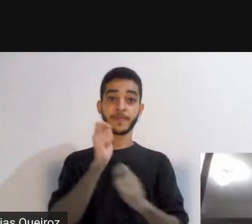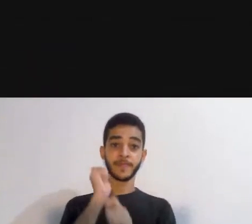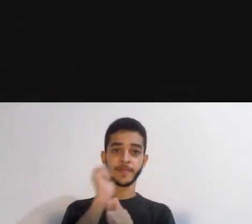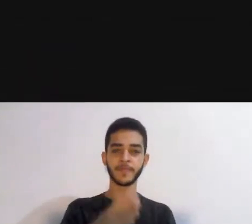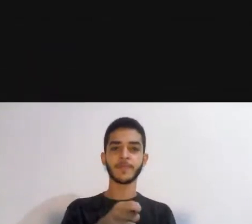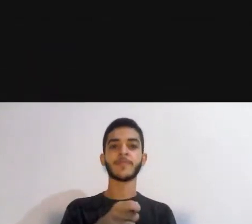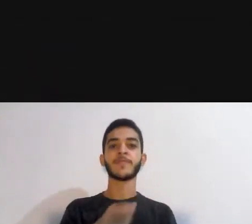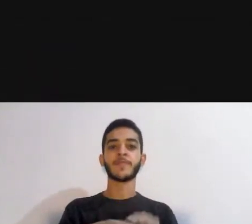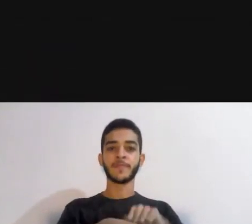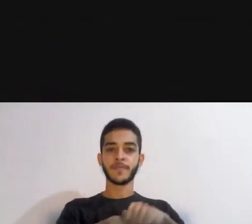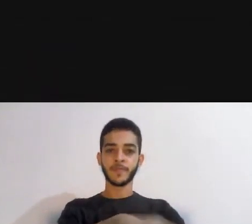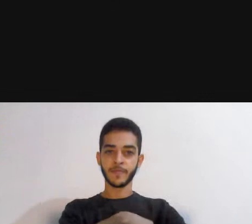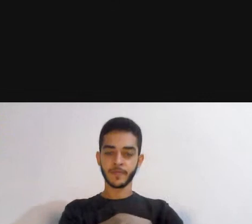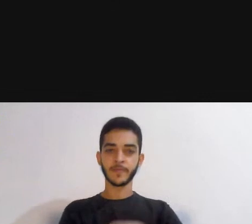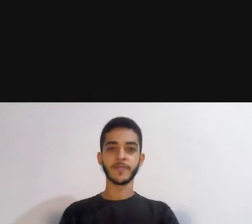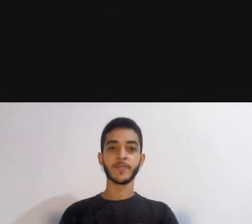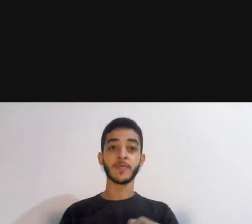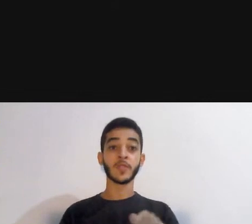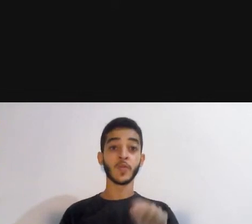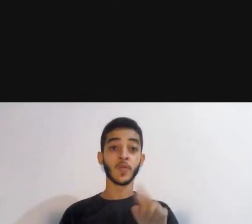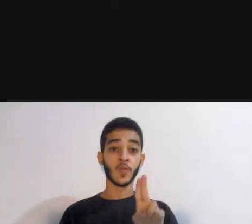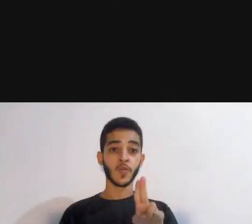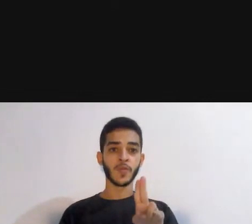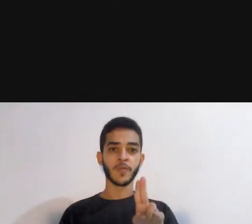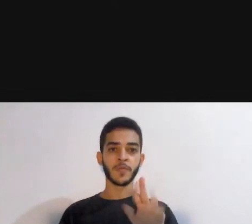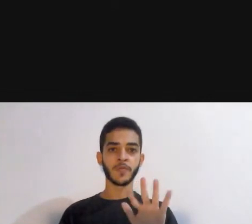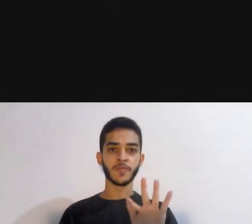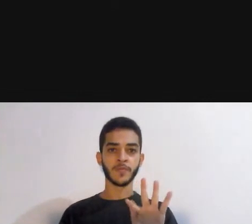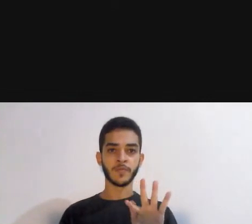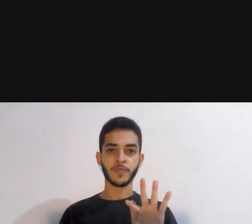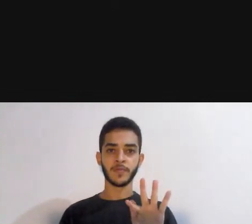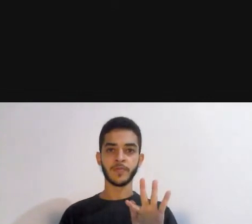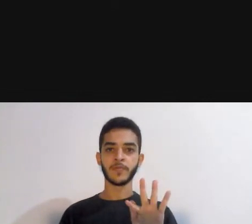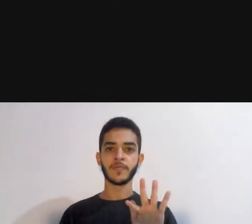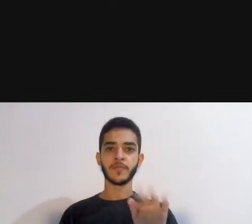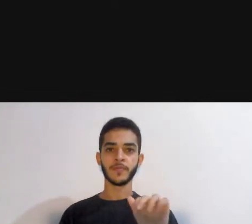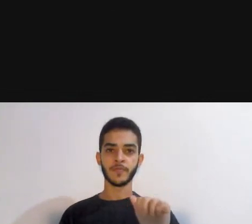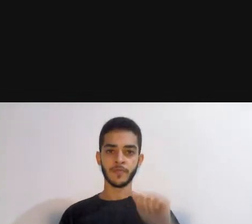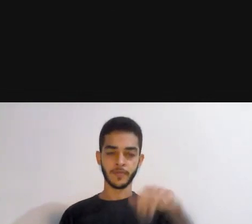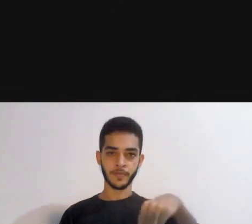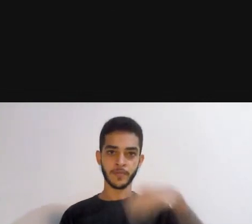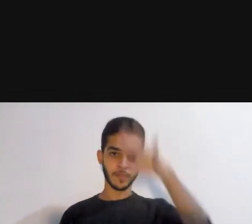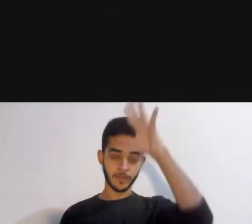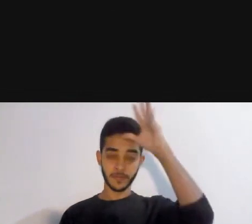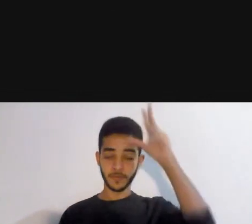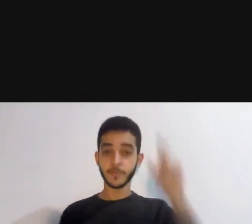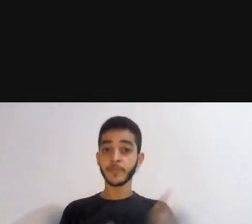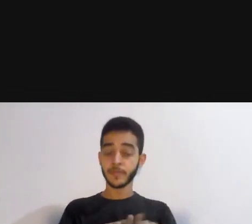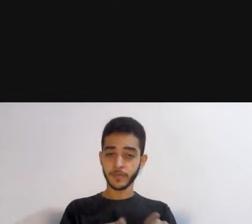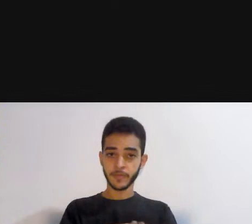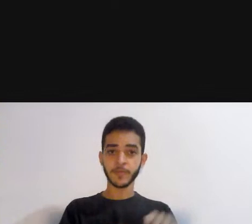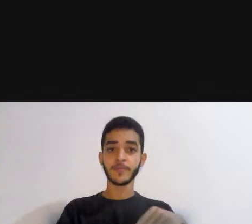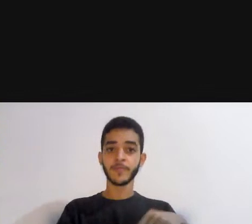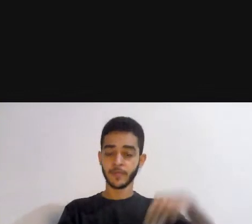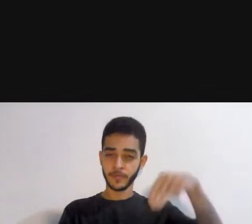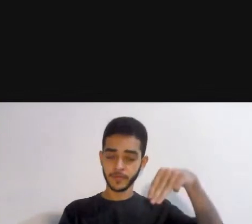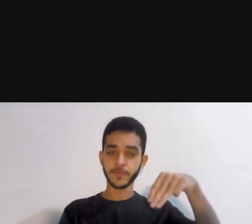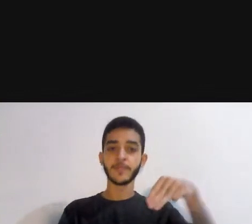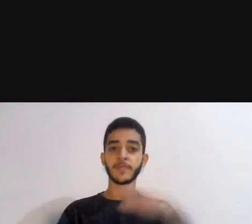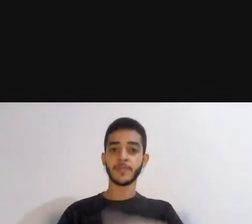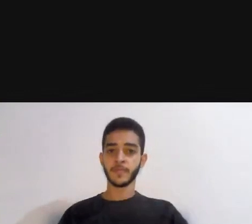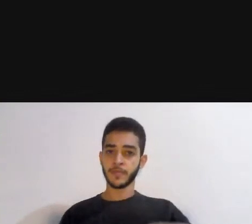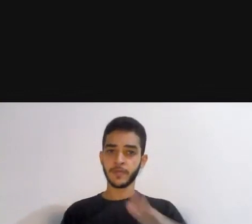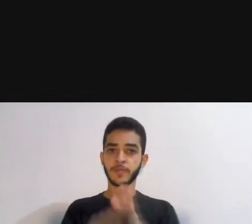Universidade Federal Rural da Amazônia, também mestre pela mesma universidade, em Aquicultura e Recursos